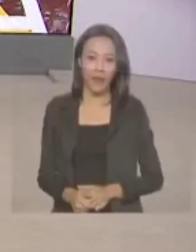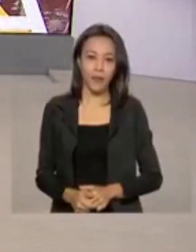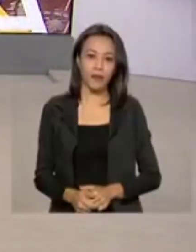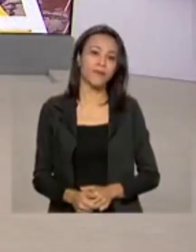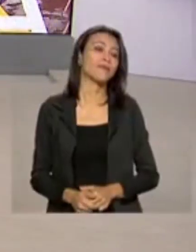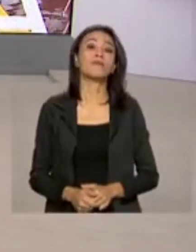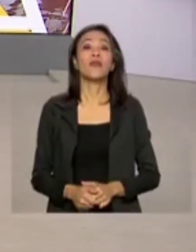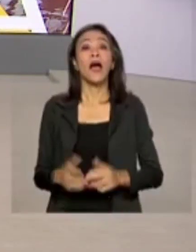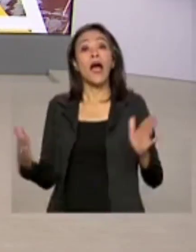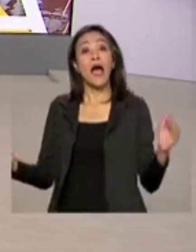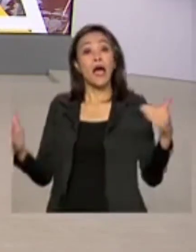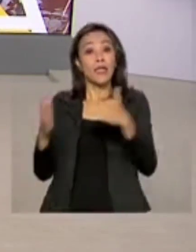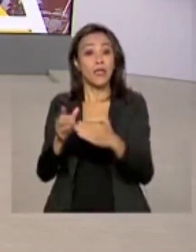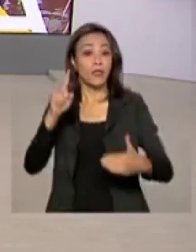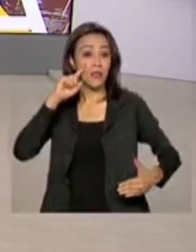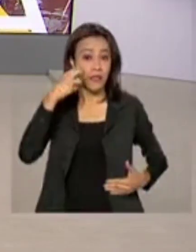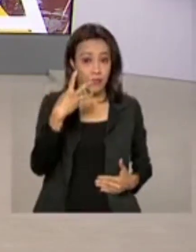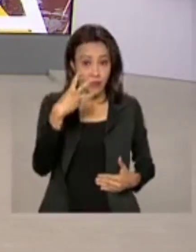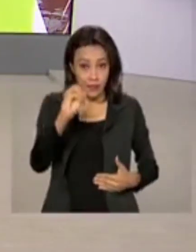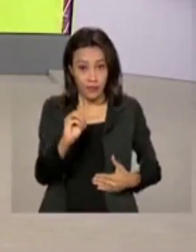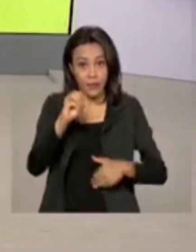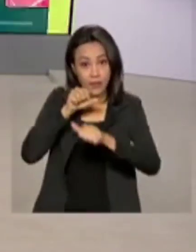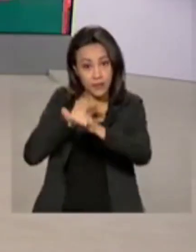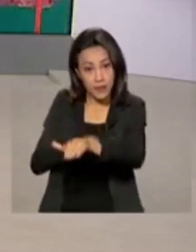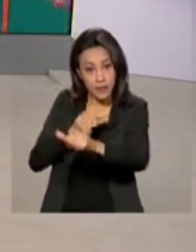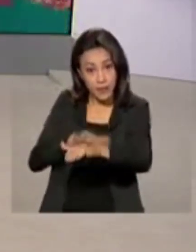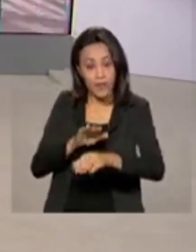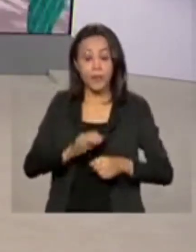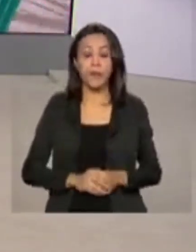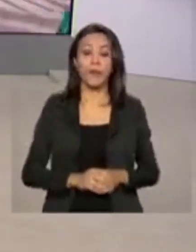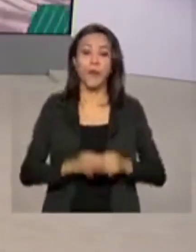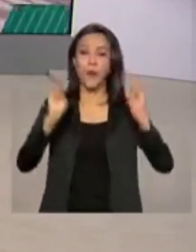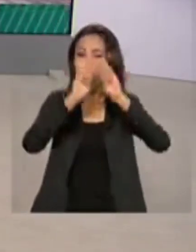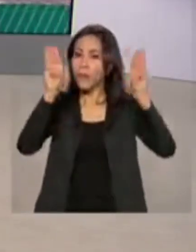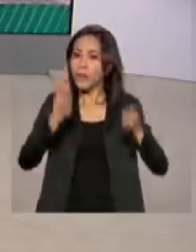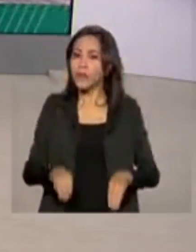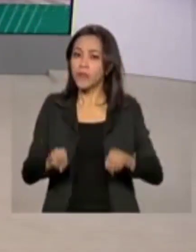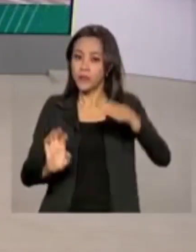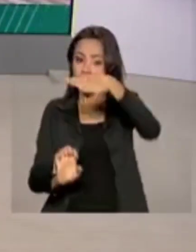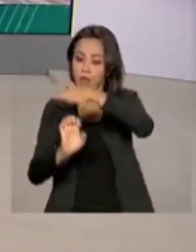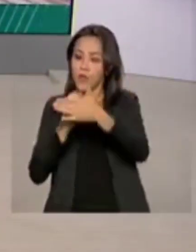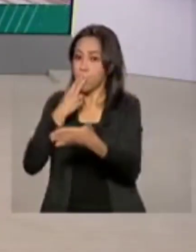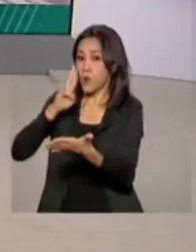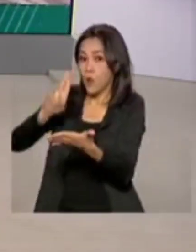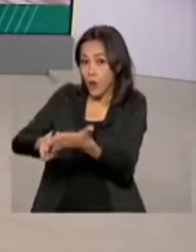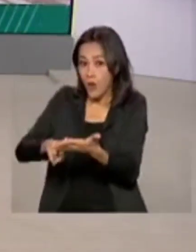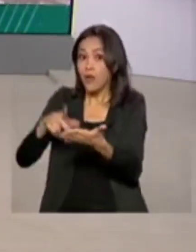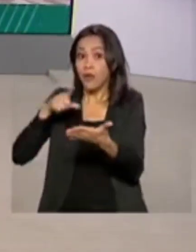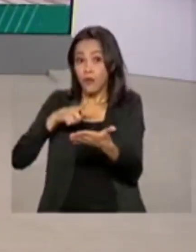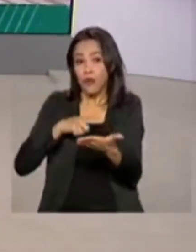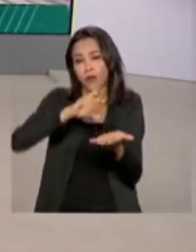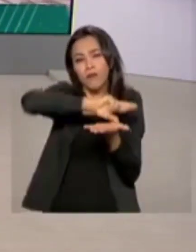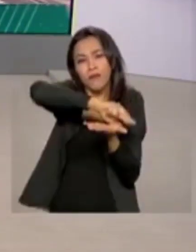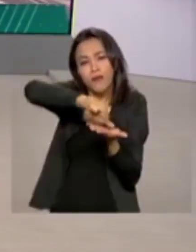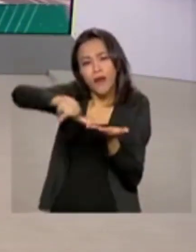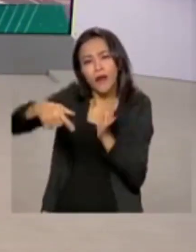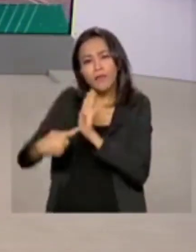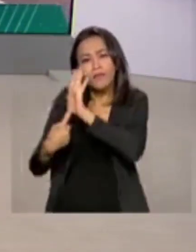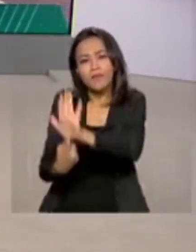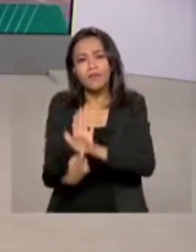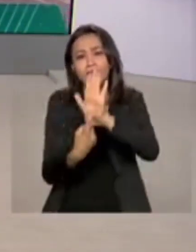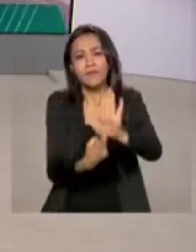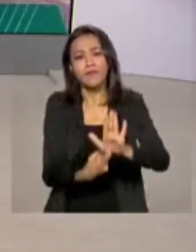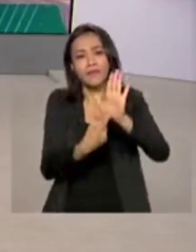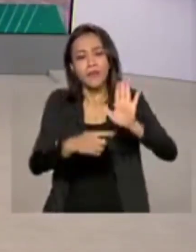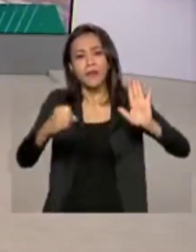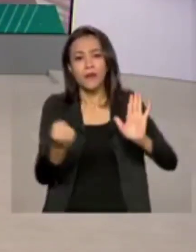E até o dia 30 de setembro, o Museu dos Correios, aqui em Brasília, exibe peças que marcaram a história da instituição desde